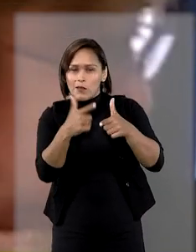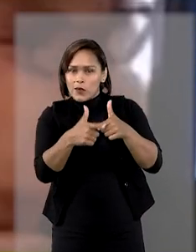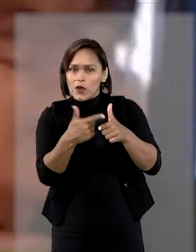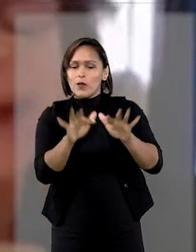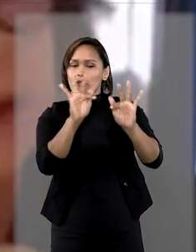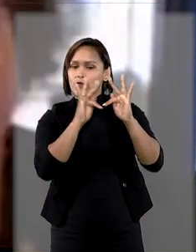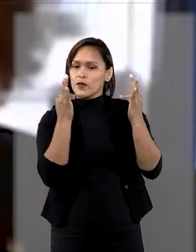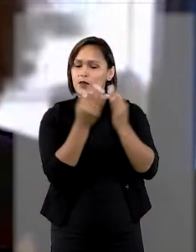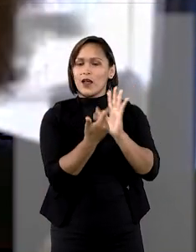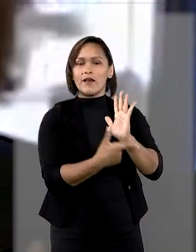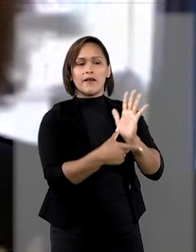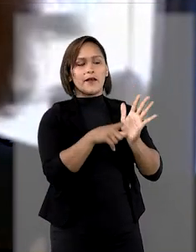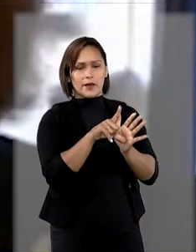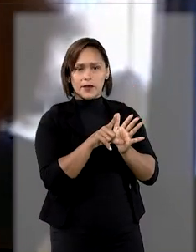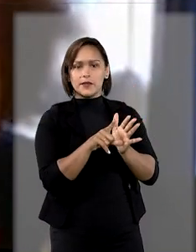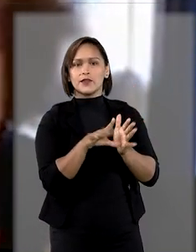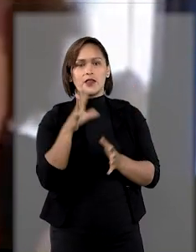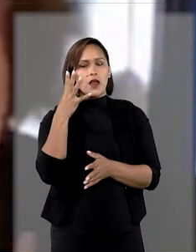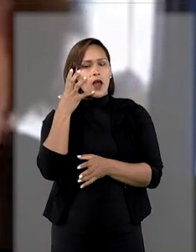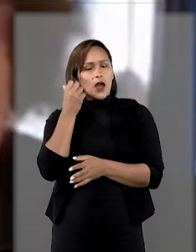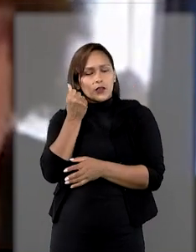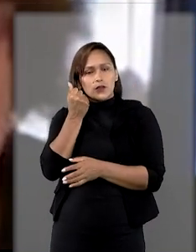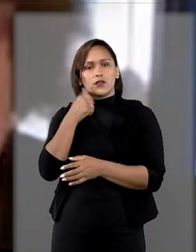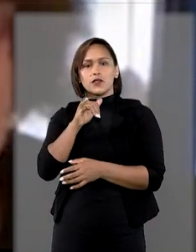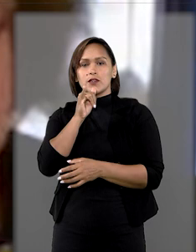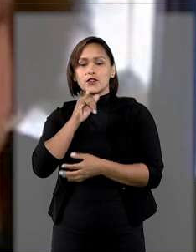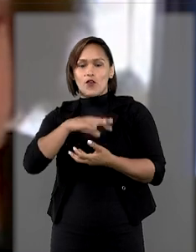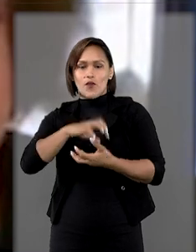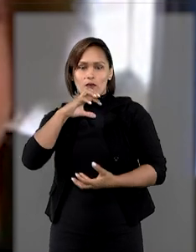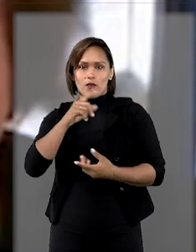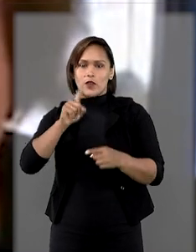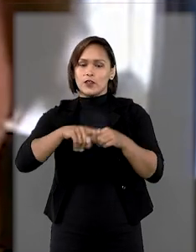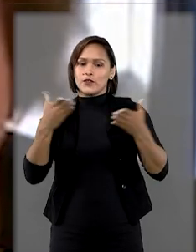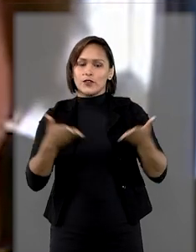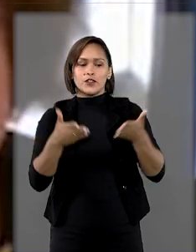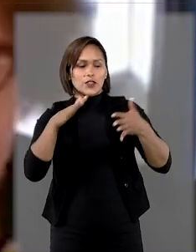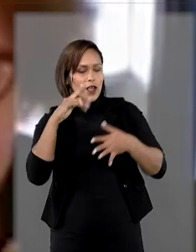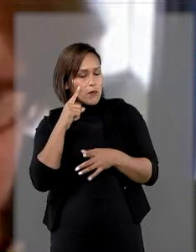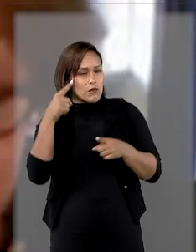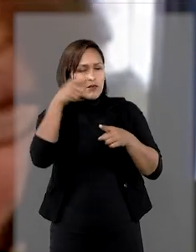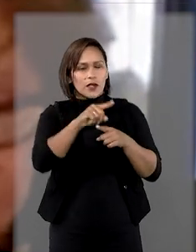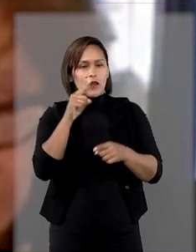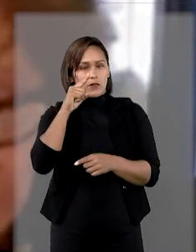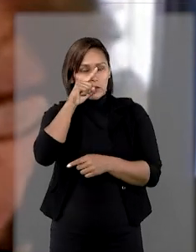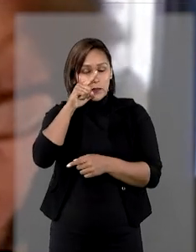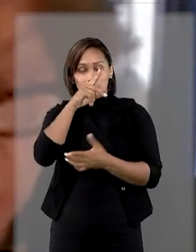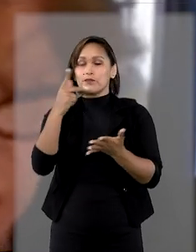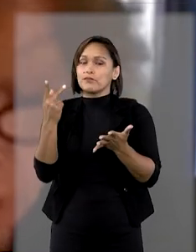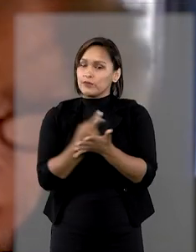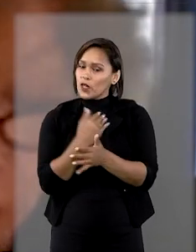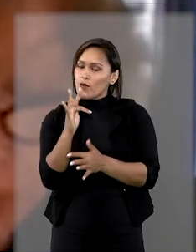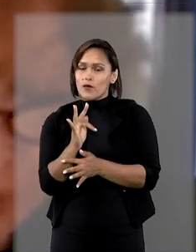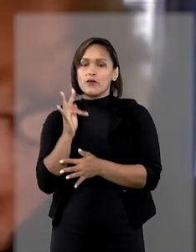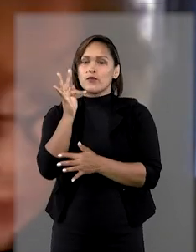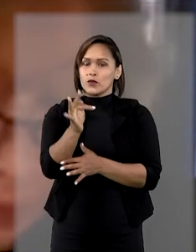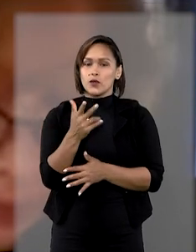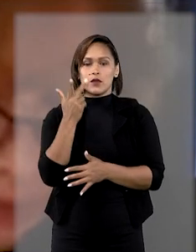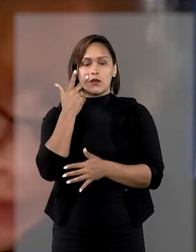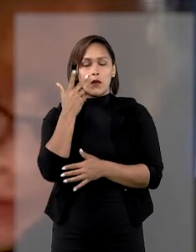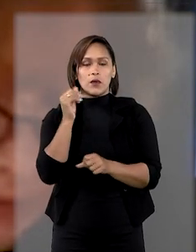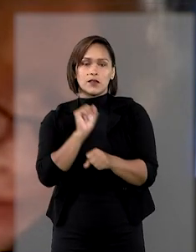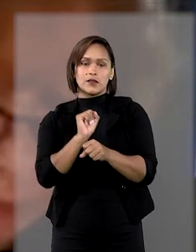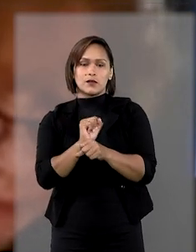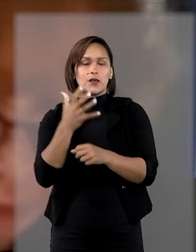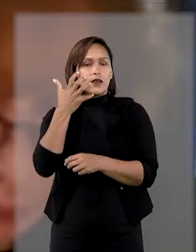familiares anteriores ser adotada por pessoas de idade mais avançada já apontava para riscos acima daqueles que normalmente